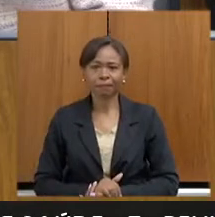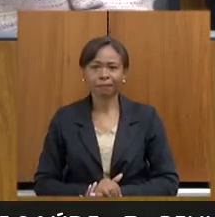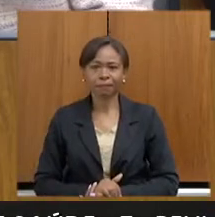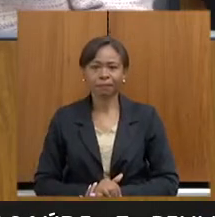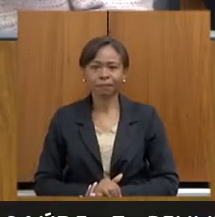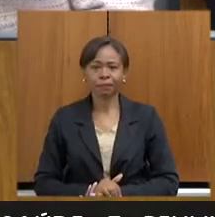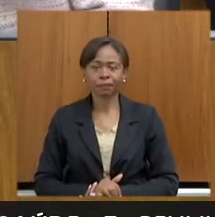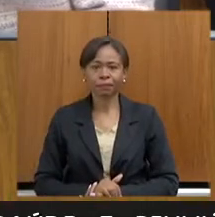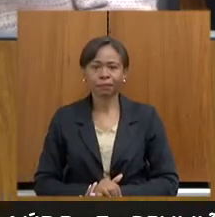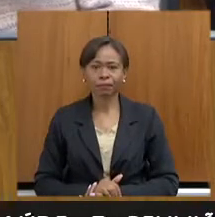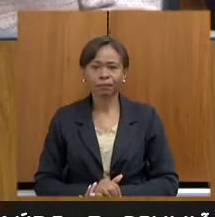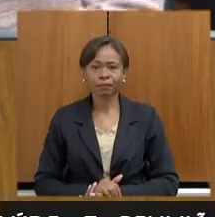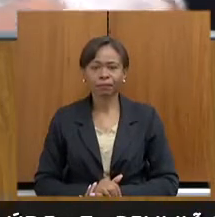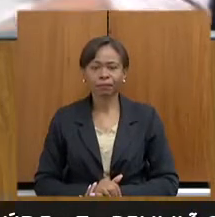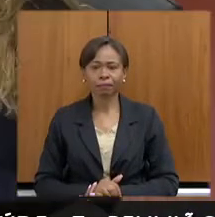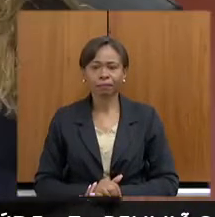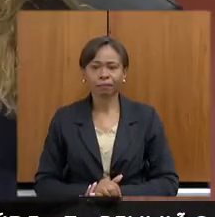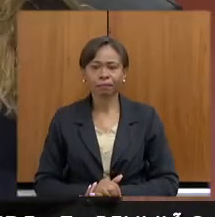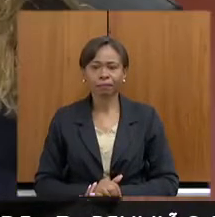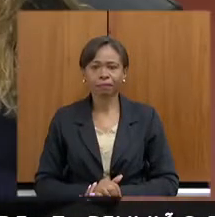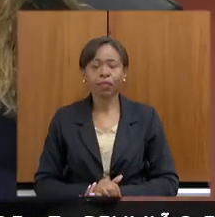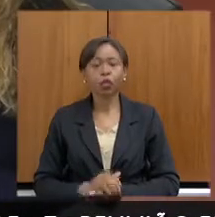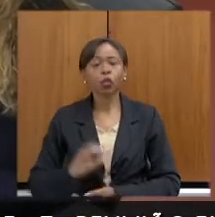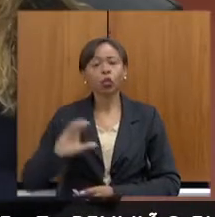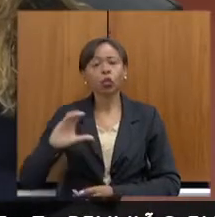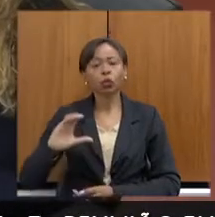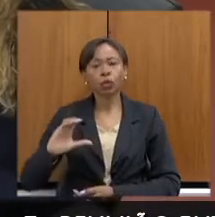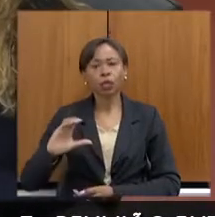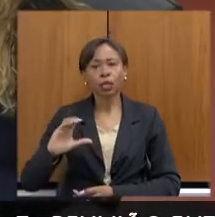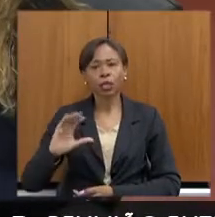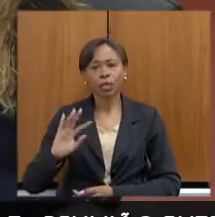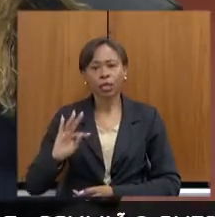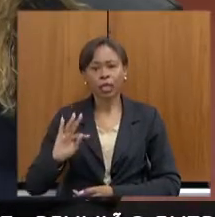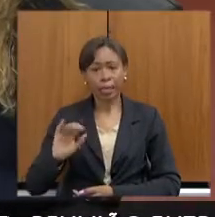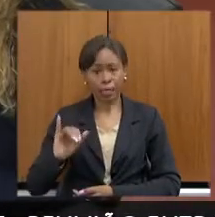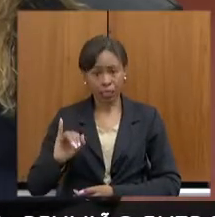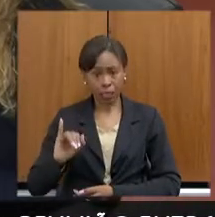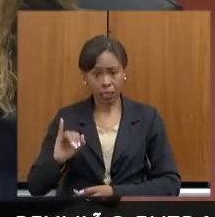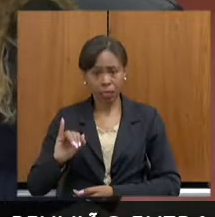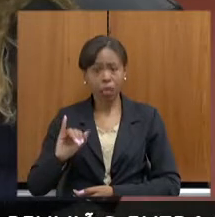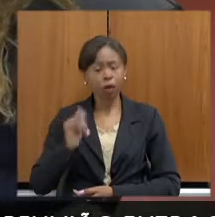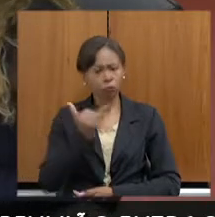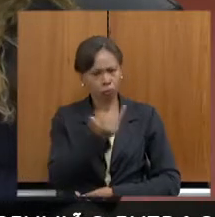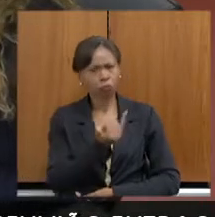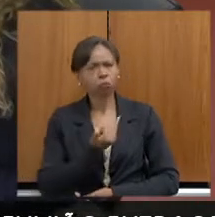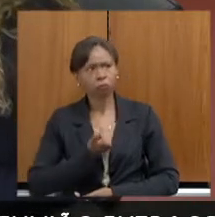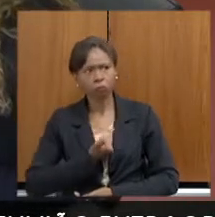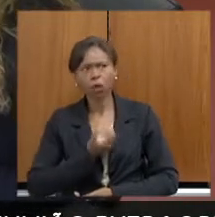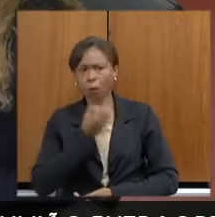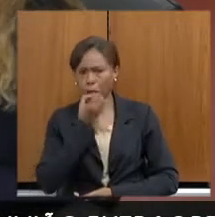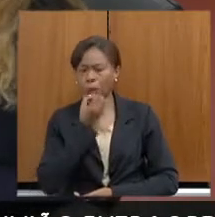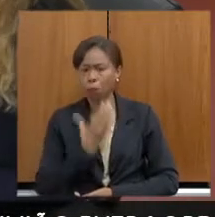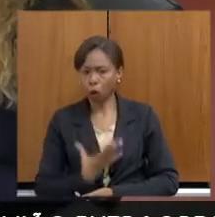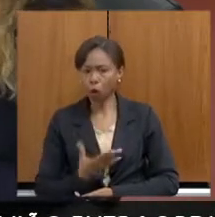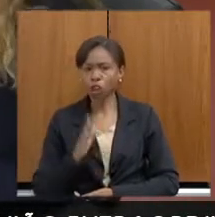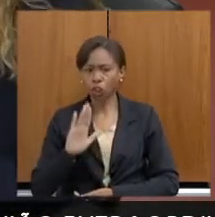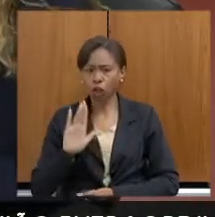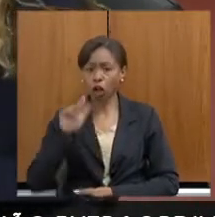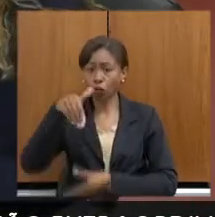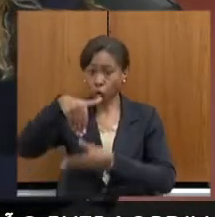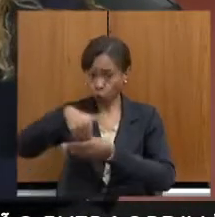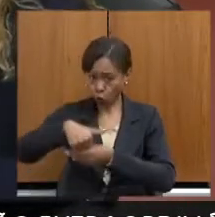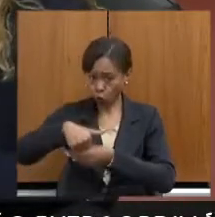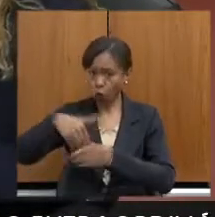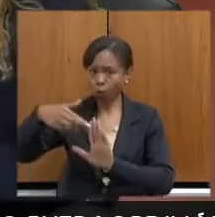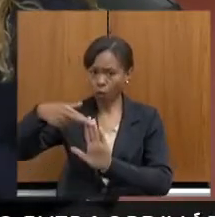no mais assim a questão do CT isso me dá notícia que foi foi votado aí pela cib não